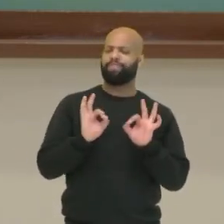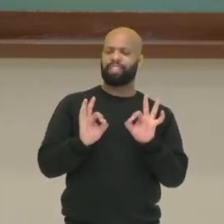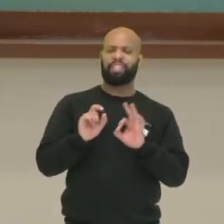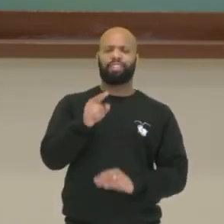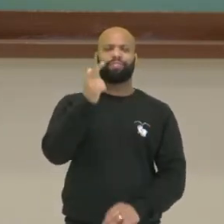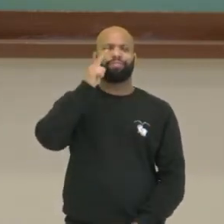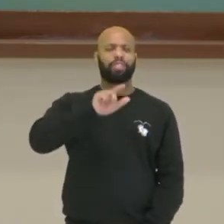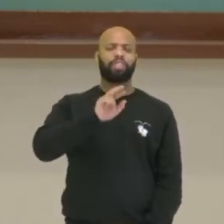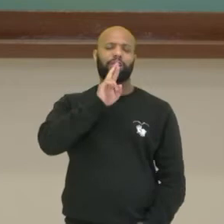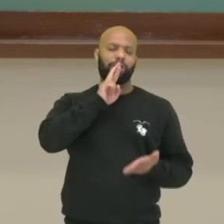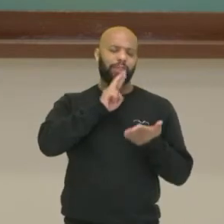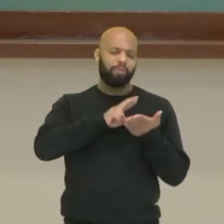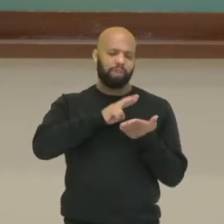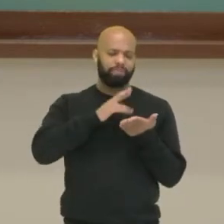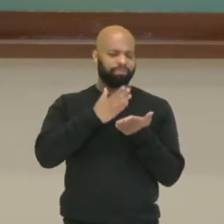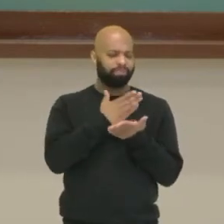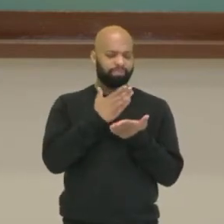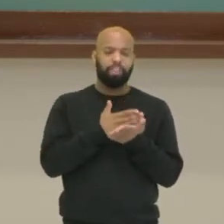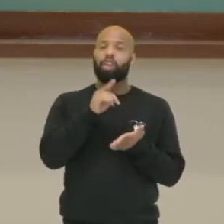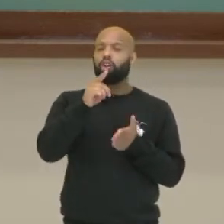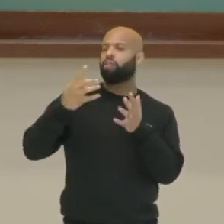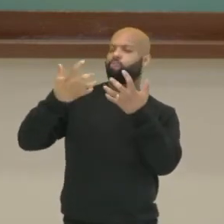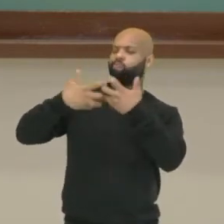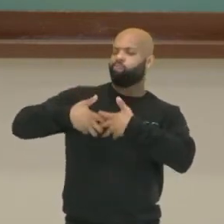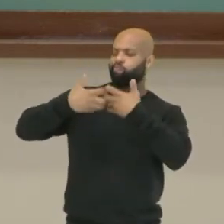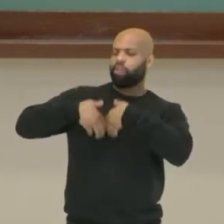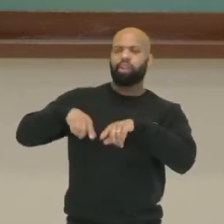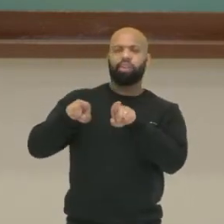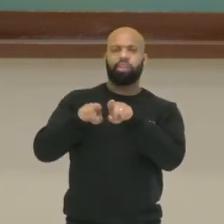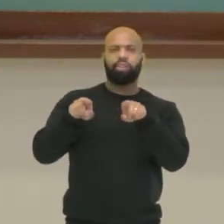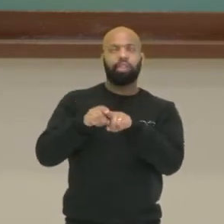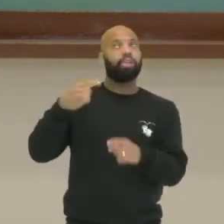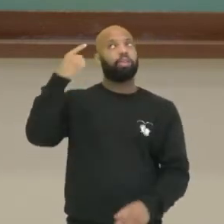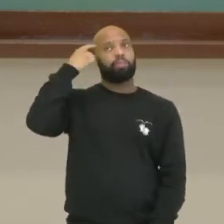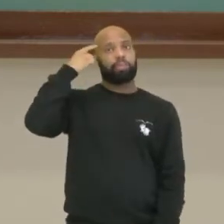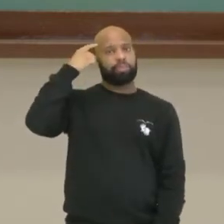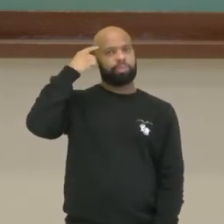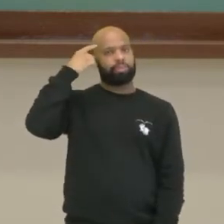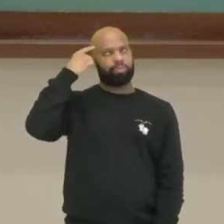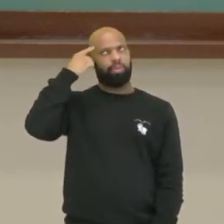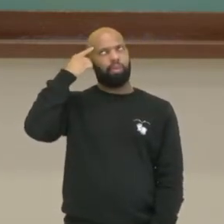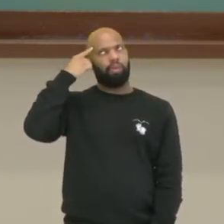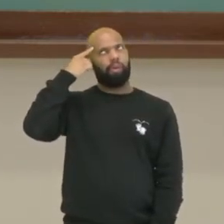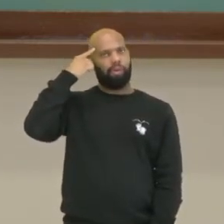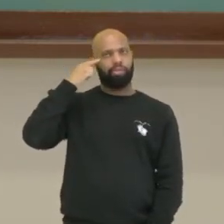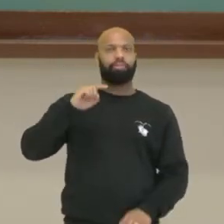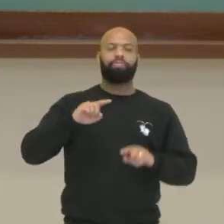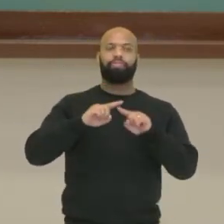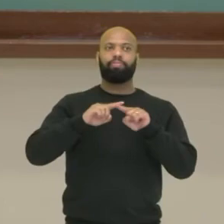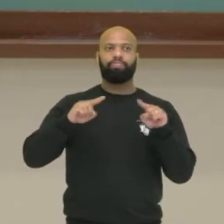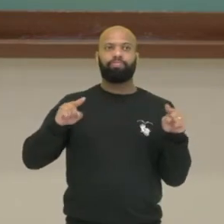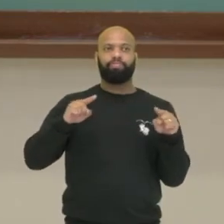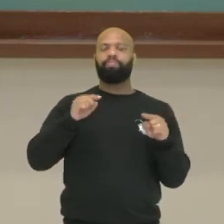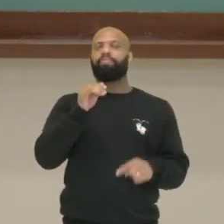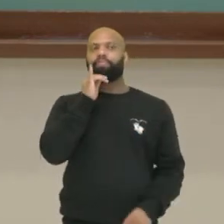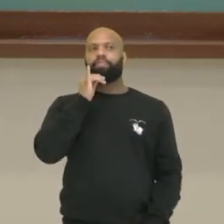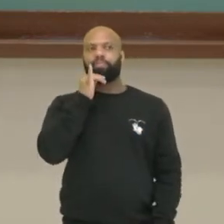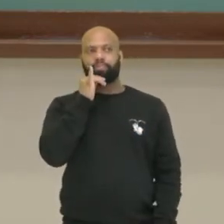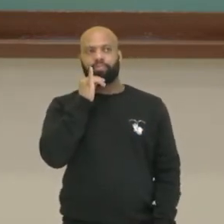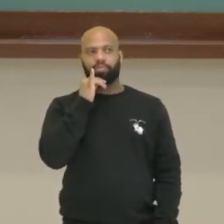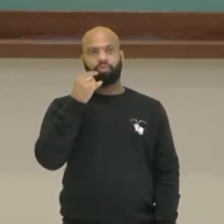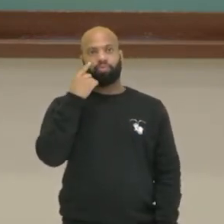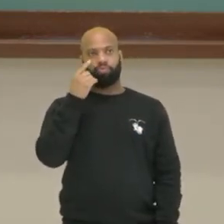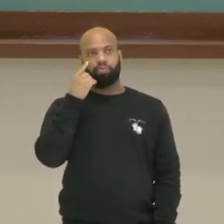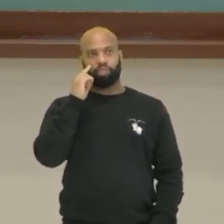vocês fizeram uma reflexão, né? Pensaram bem. Então, mesmo assim, vamos pensar o que a gente verificou